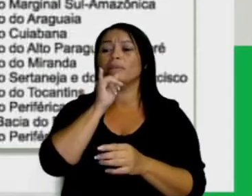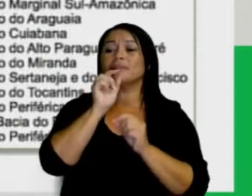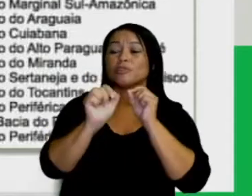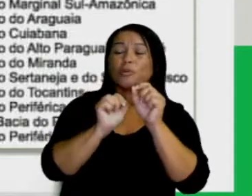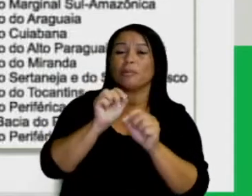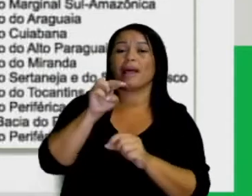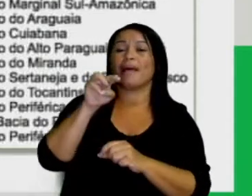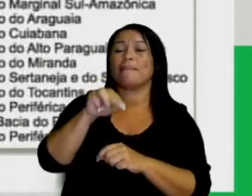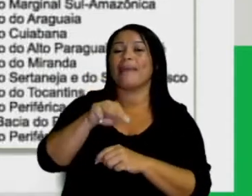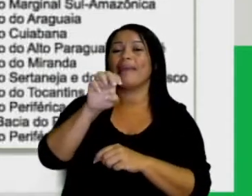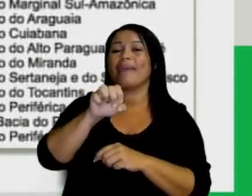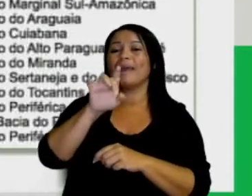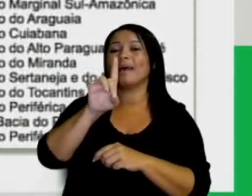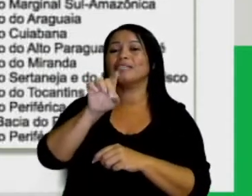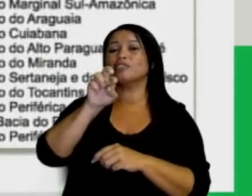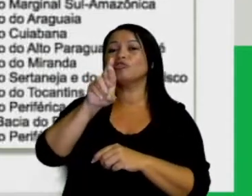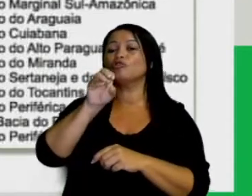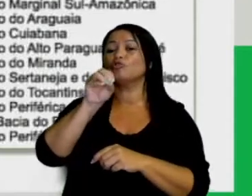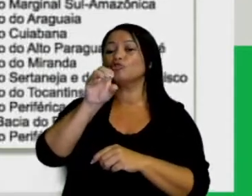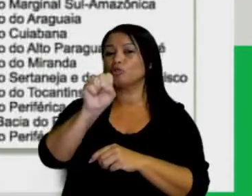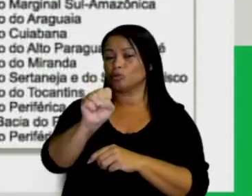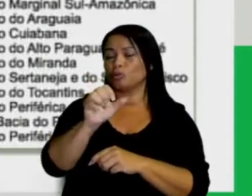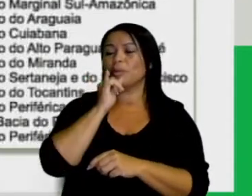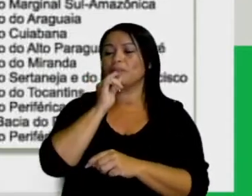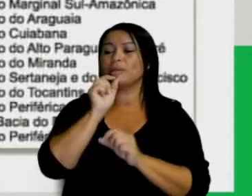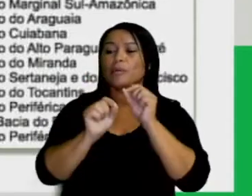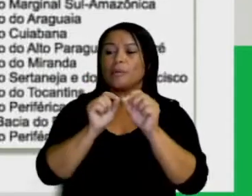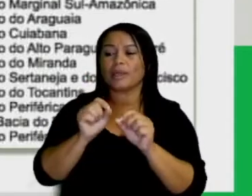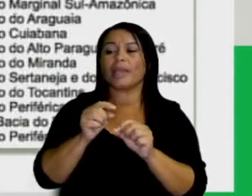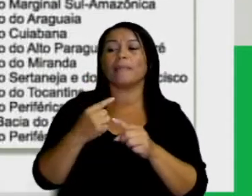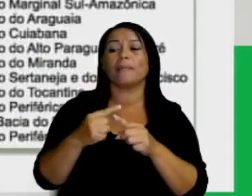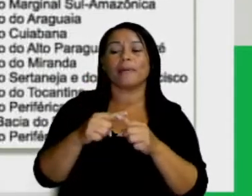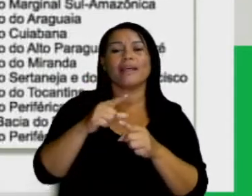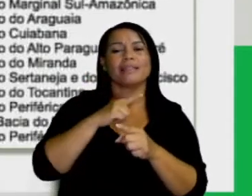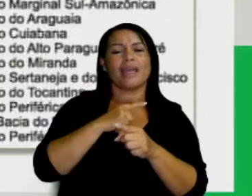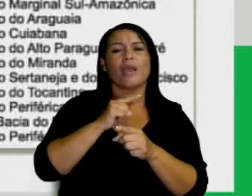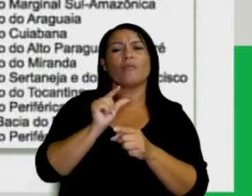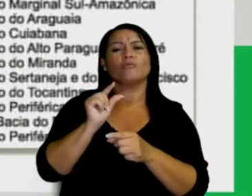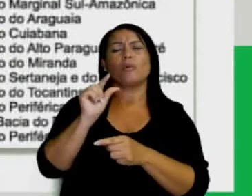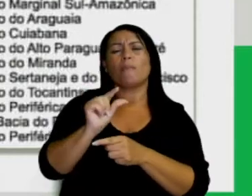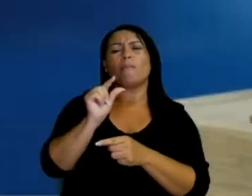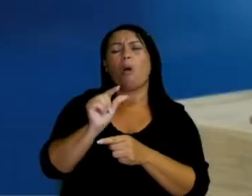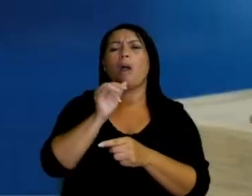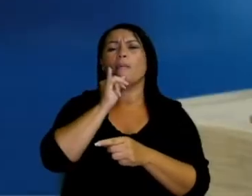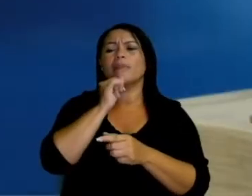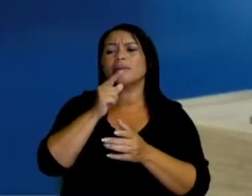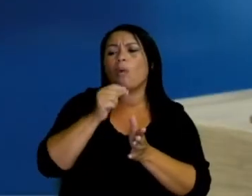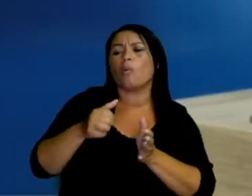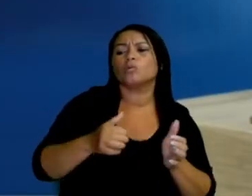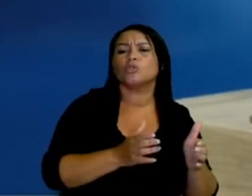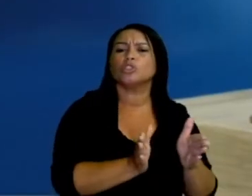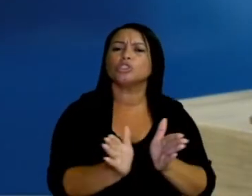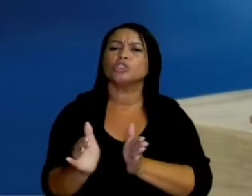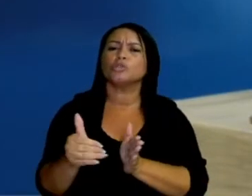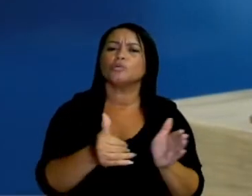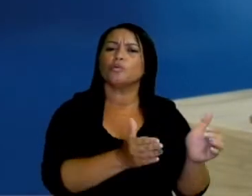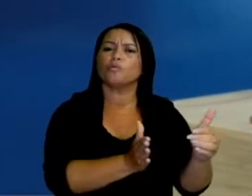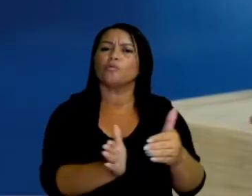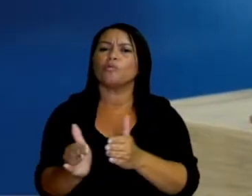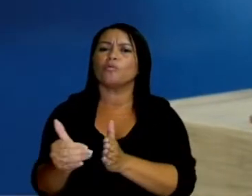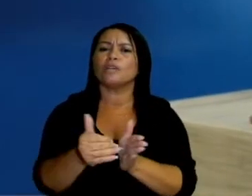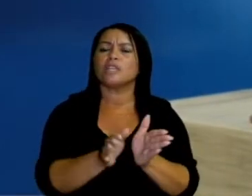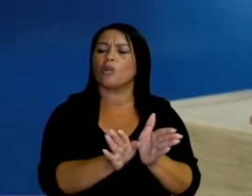na verdade, como a gente tem um terreno basicamente plano, com pouca declividade, ou seja, pouca inclinação, então os rios vão fazendo